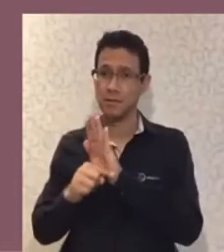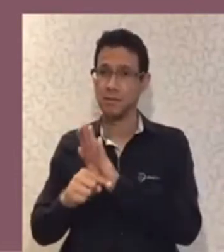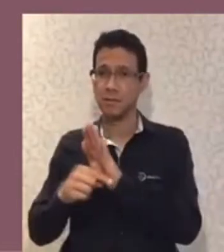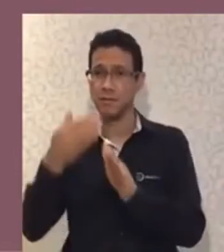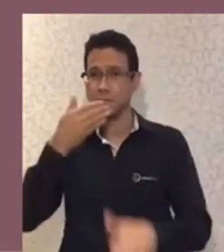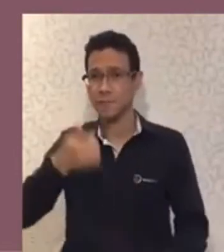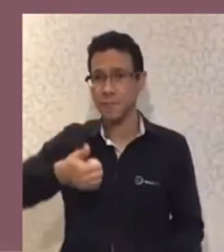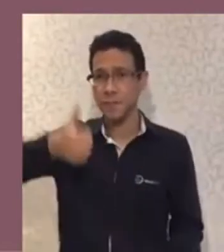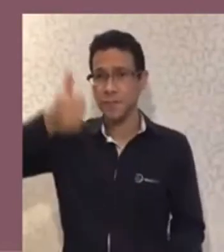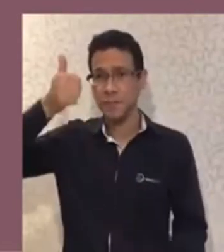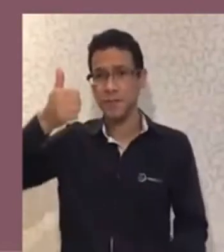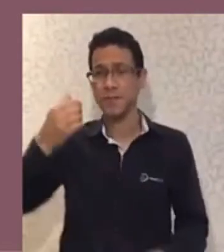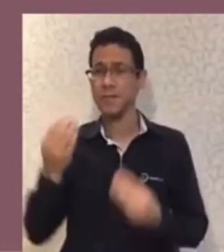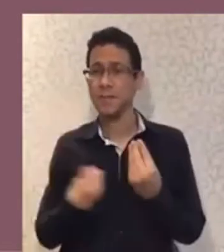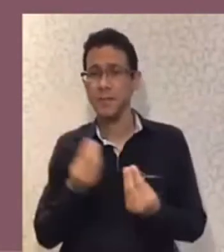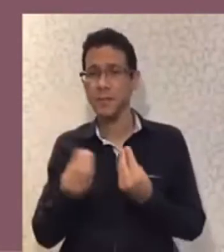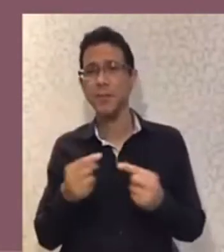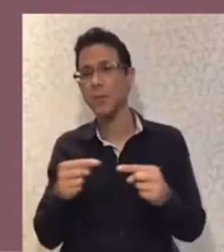reparação.